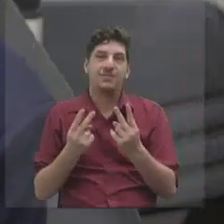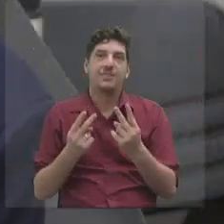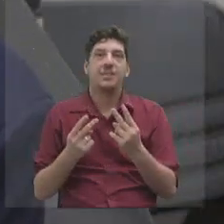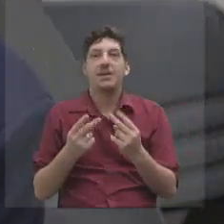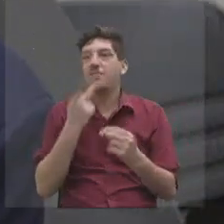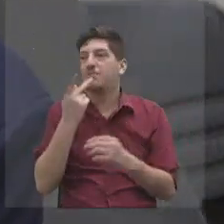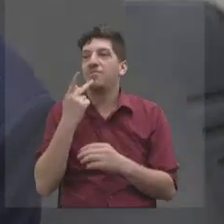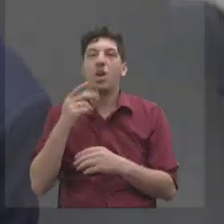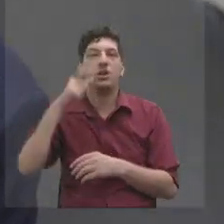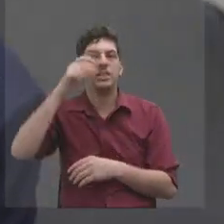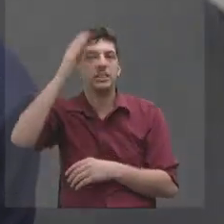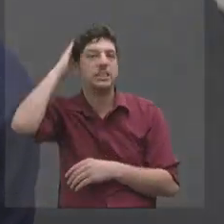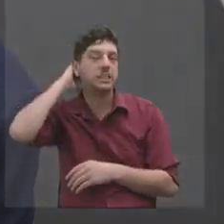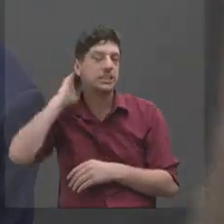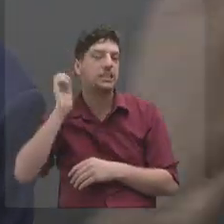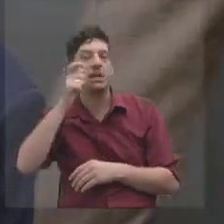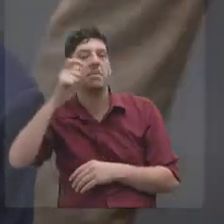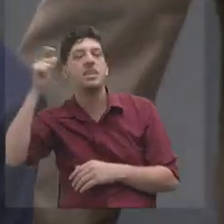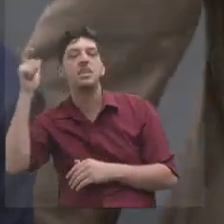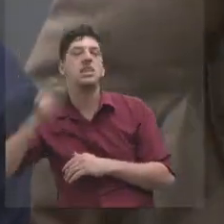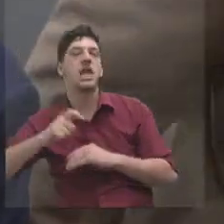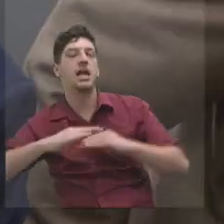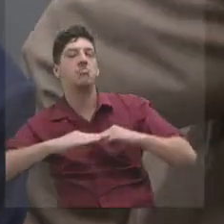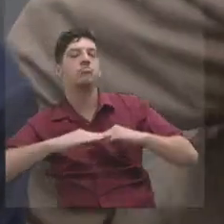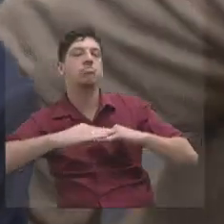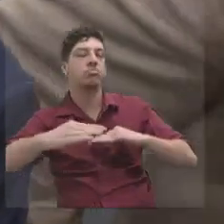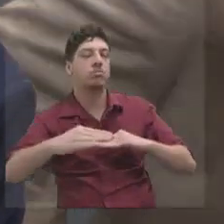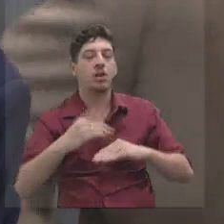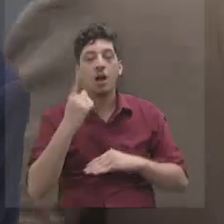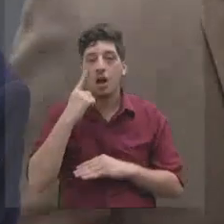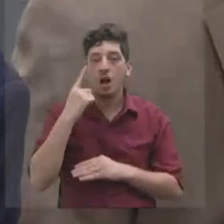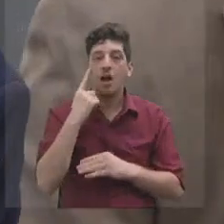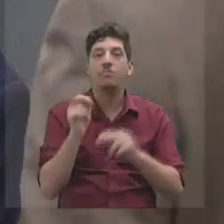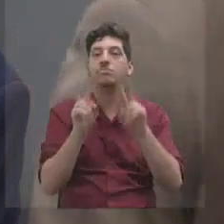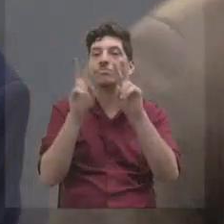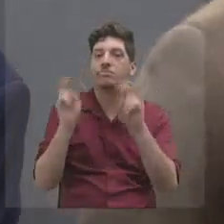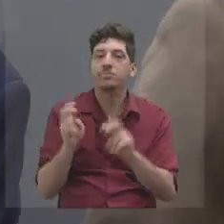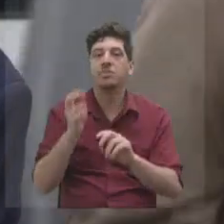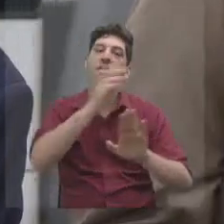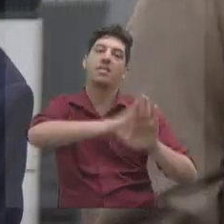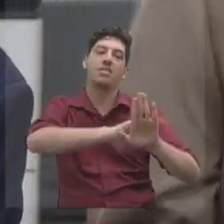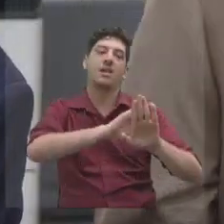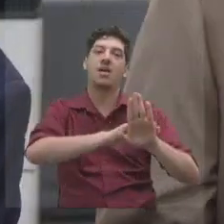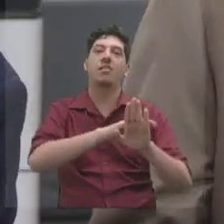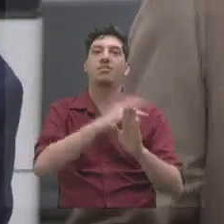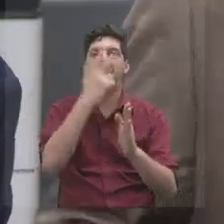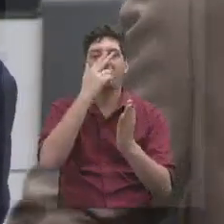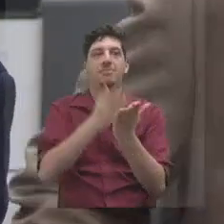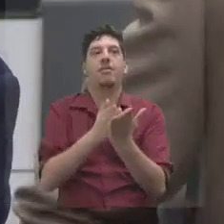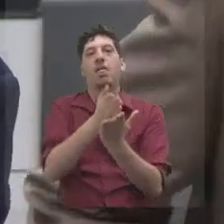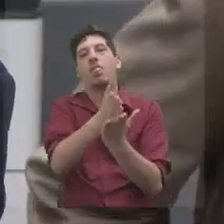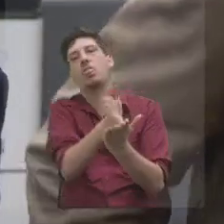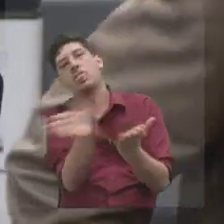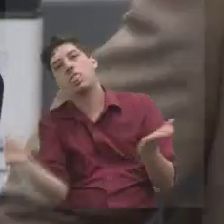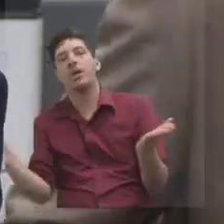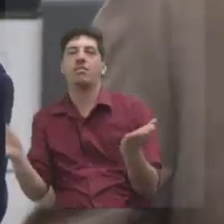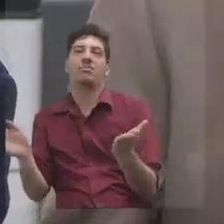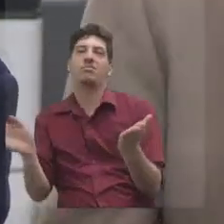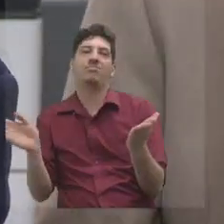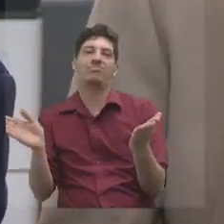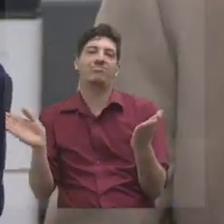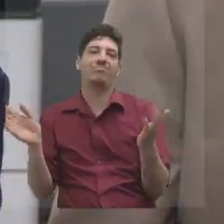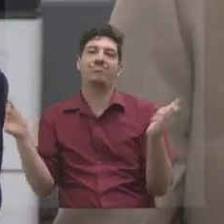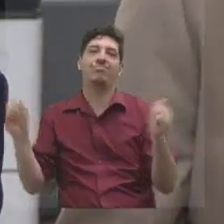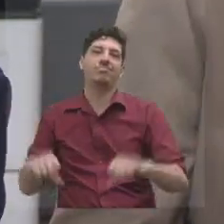ele eu acho que quando o assunto quando aqui a discussão fica ideológica ela perde muito sentido e até empobrece essa essa